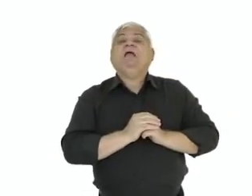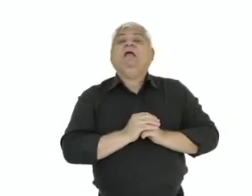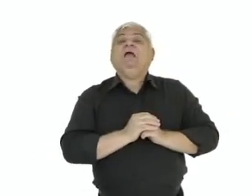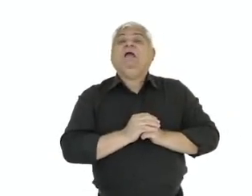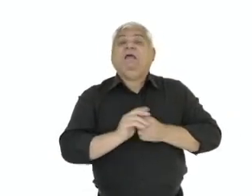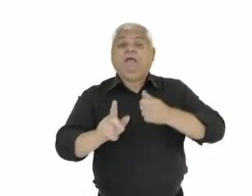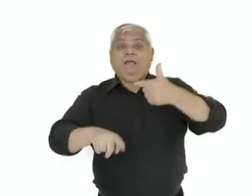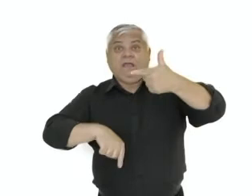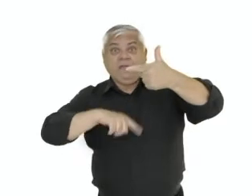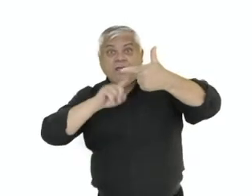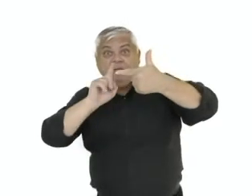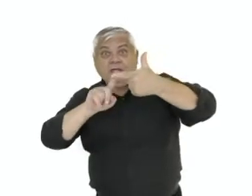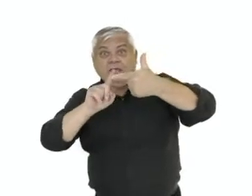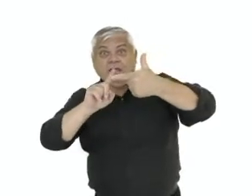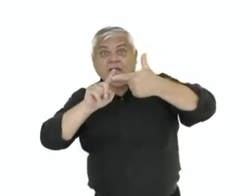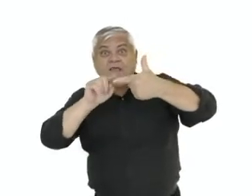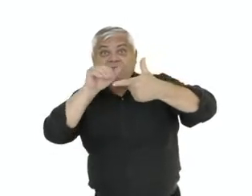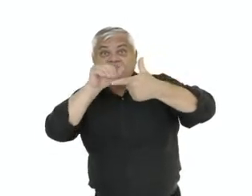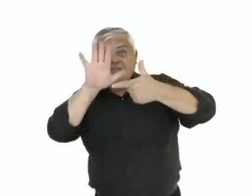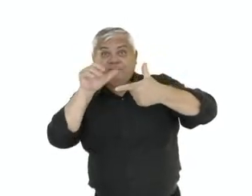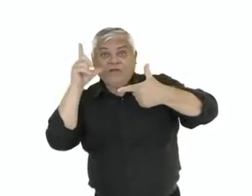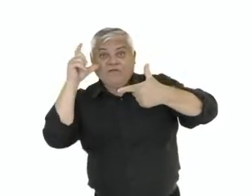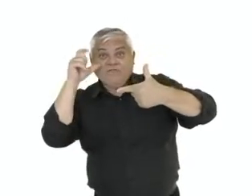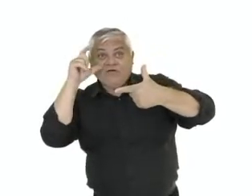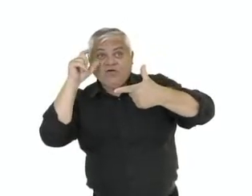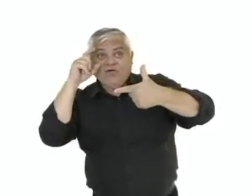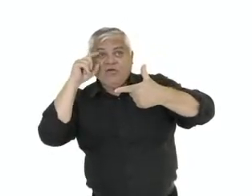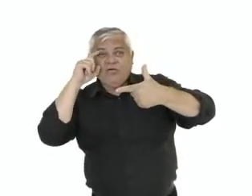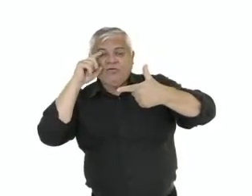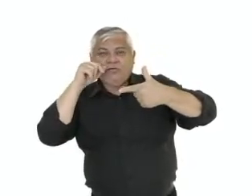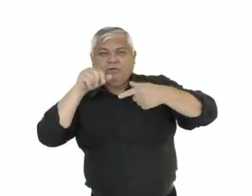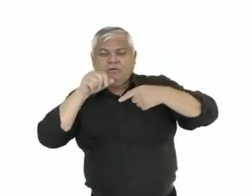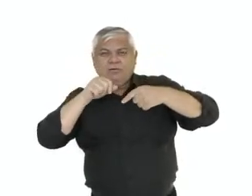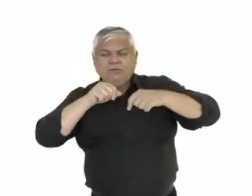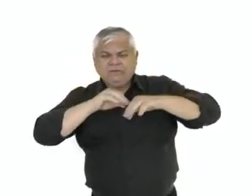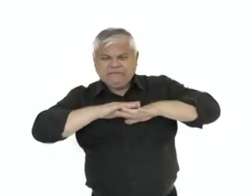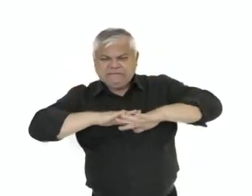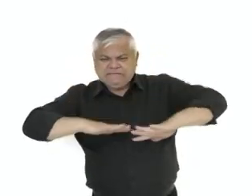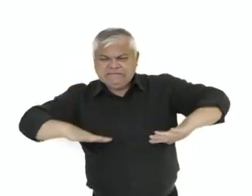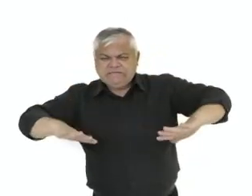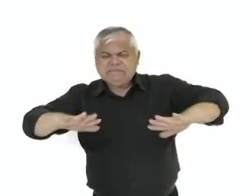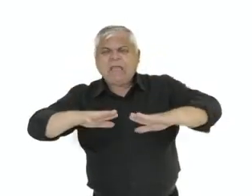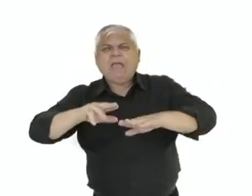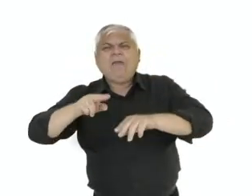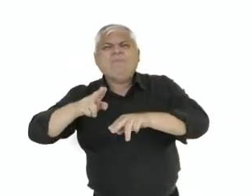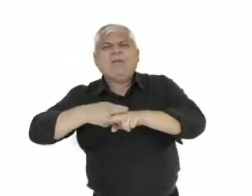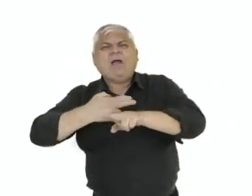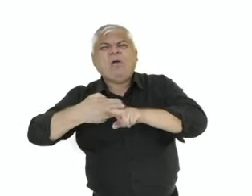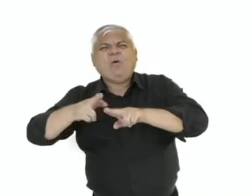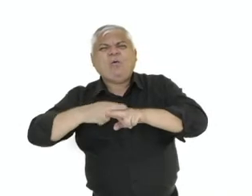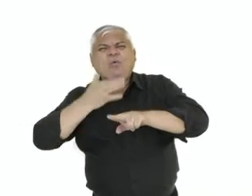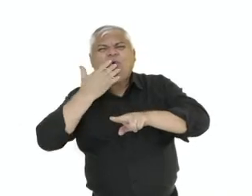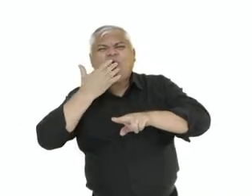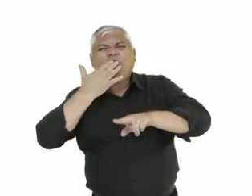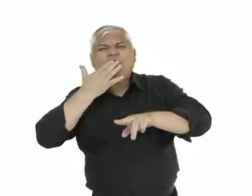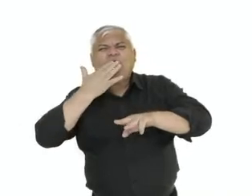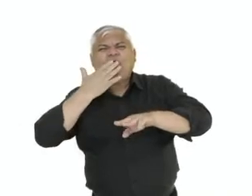parte superior, você consegue ver que tem uma grande mancha marrom, sendo o que é aquilo? O